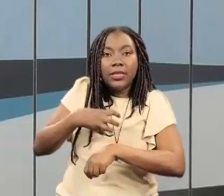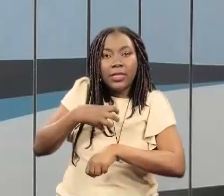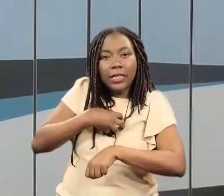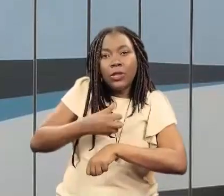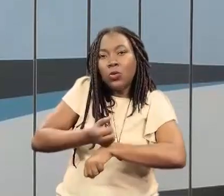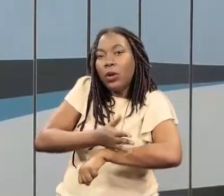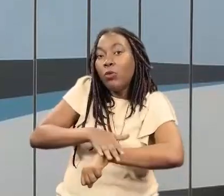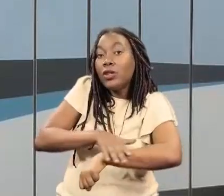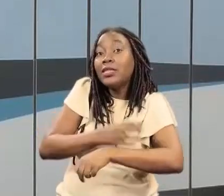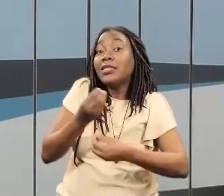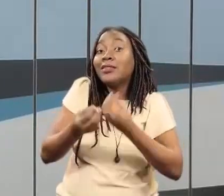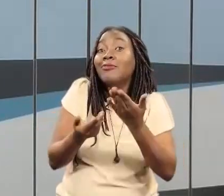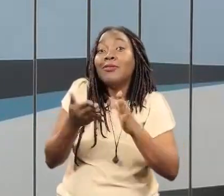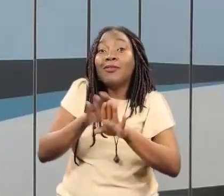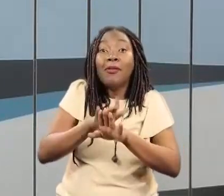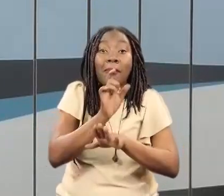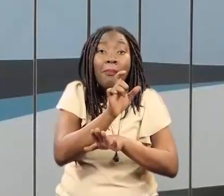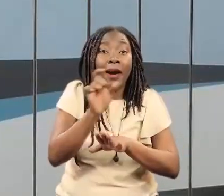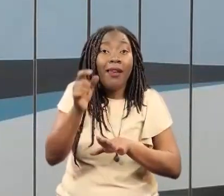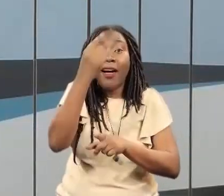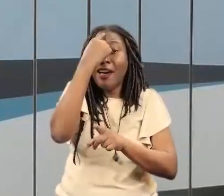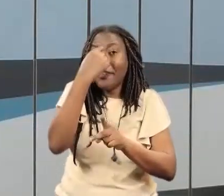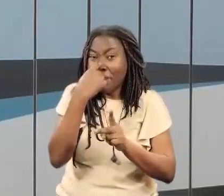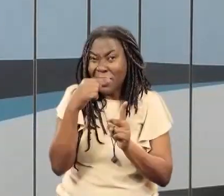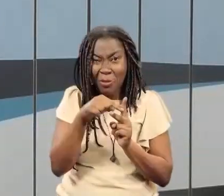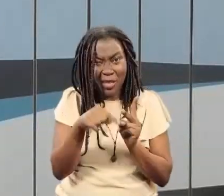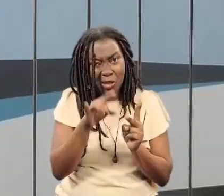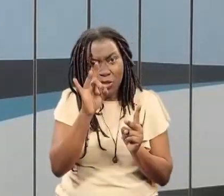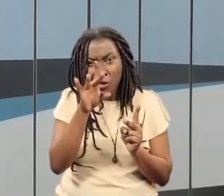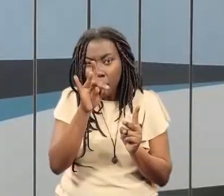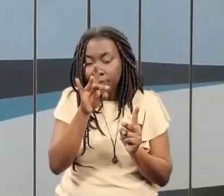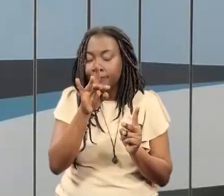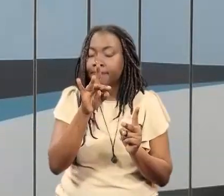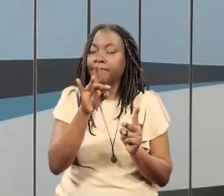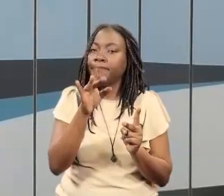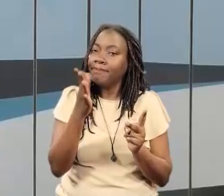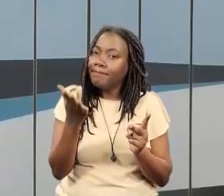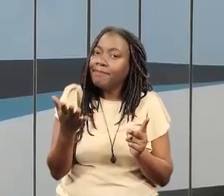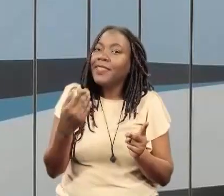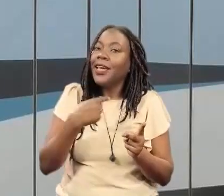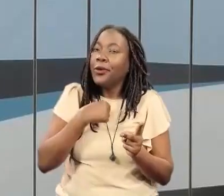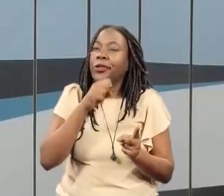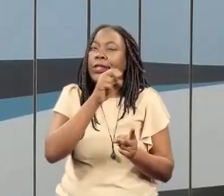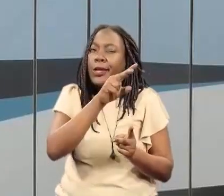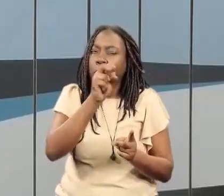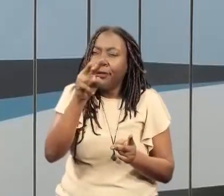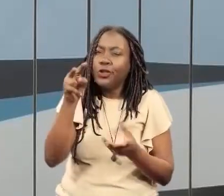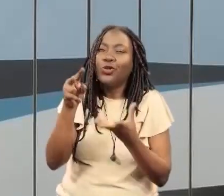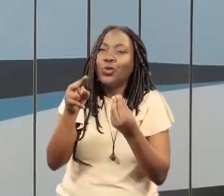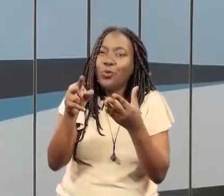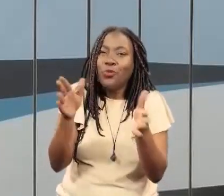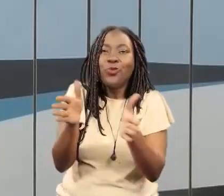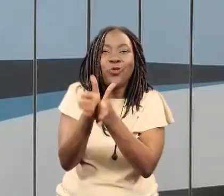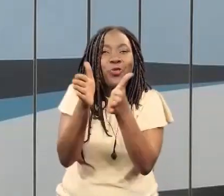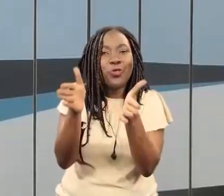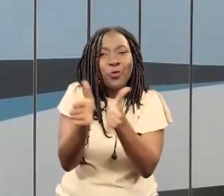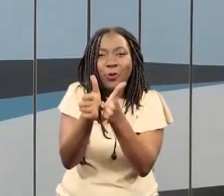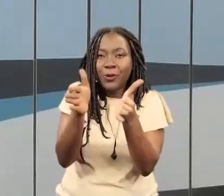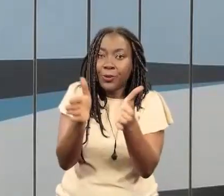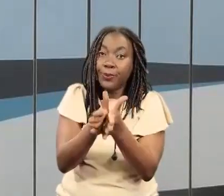de palavras, de imagens. Mas é só isso mesmo? Então eu tenho visto muito esse empobrecimento,